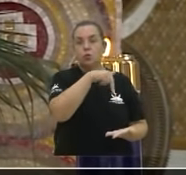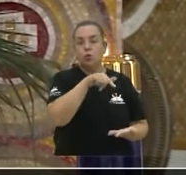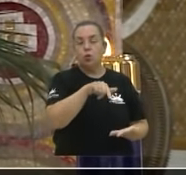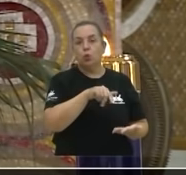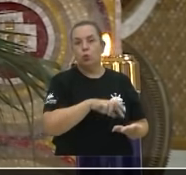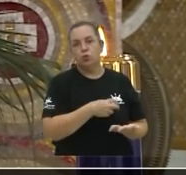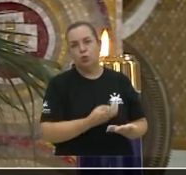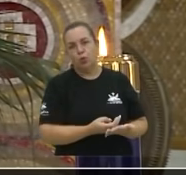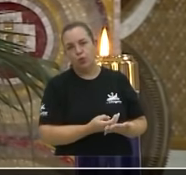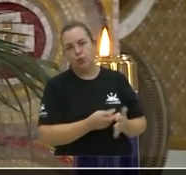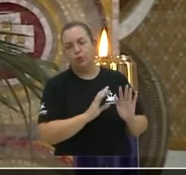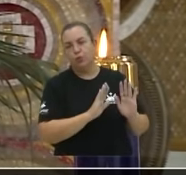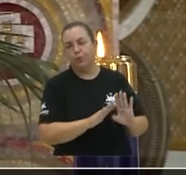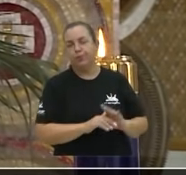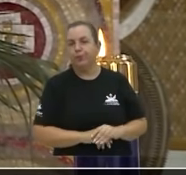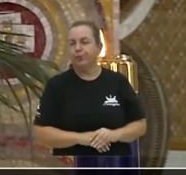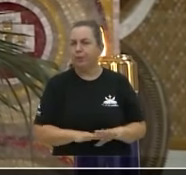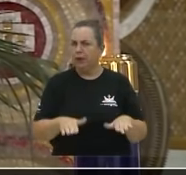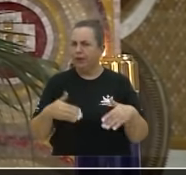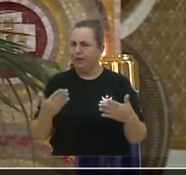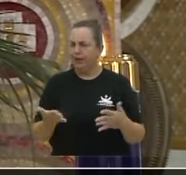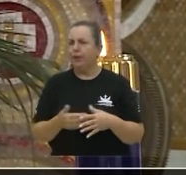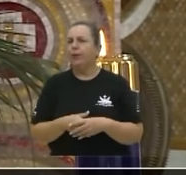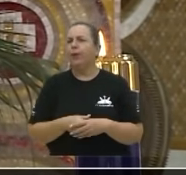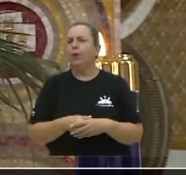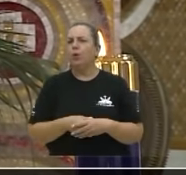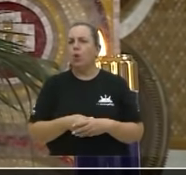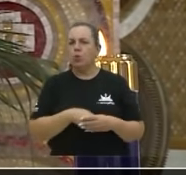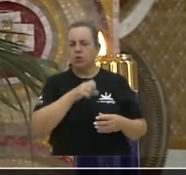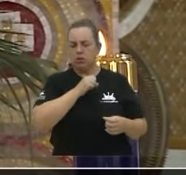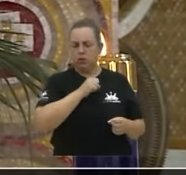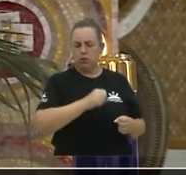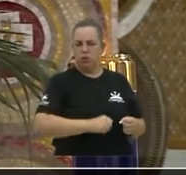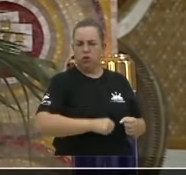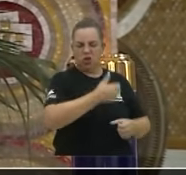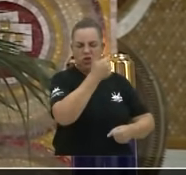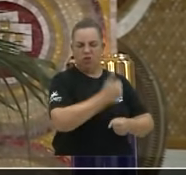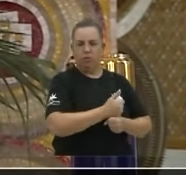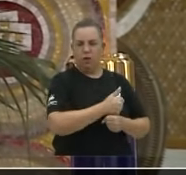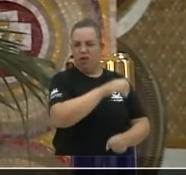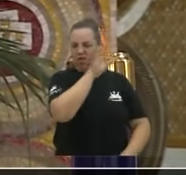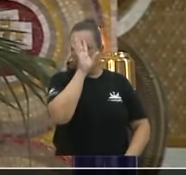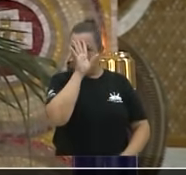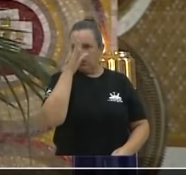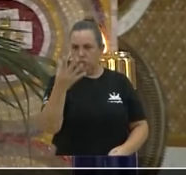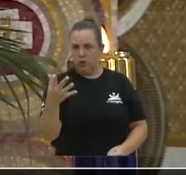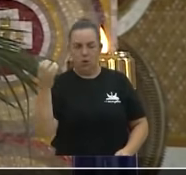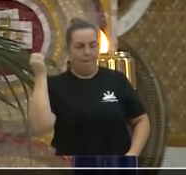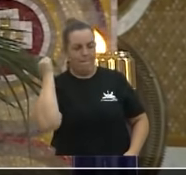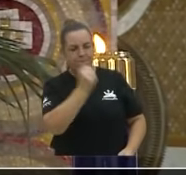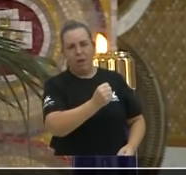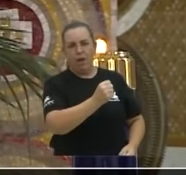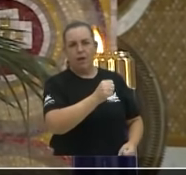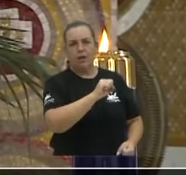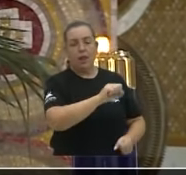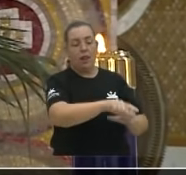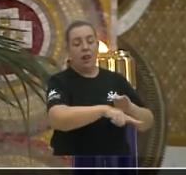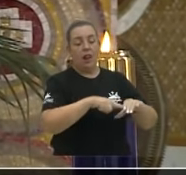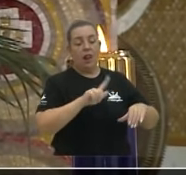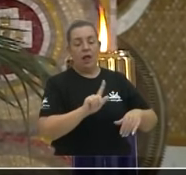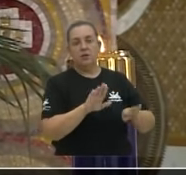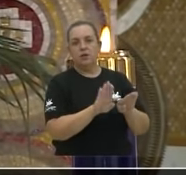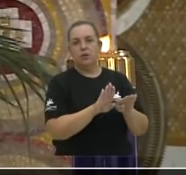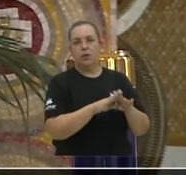dos mortos. Então, os sumos sacerdotes decidiram matar também Lázaro, porque por causa